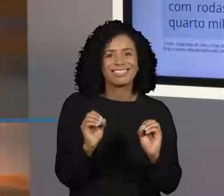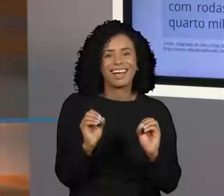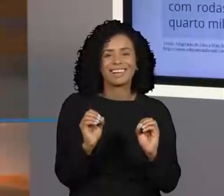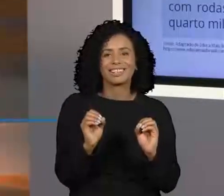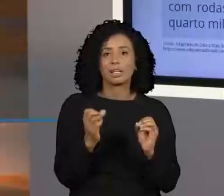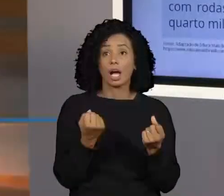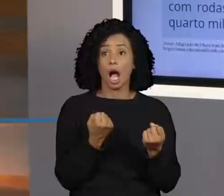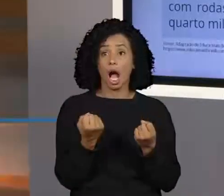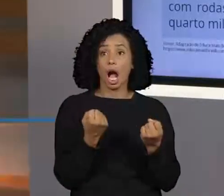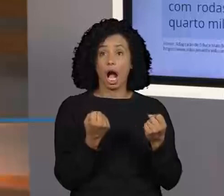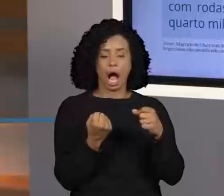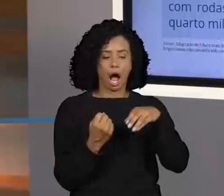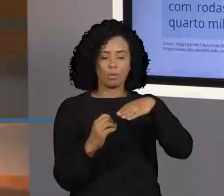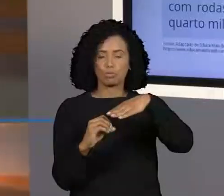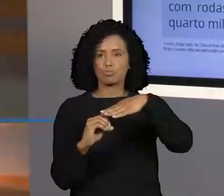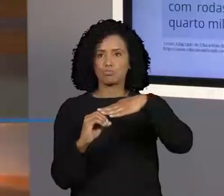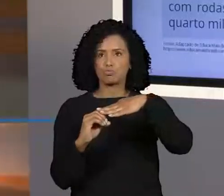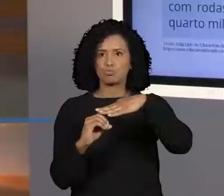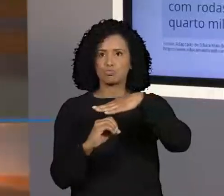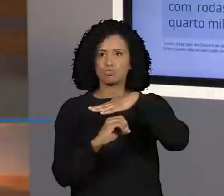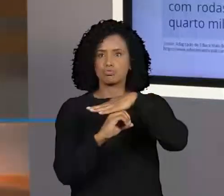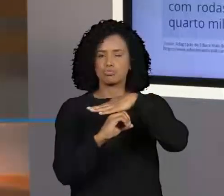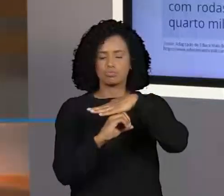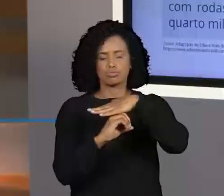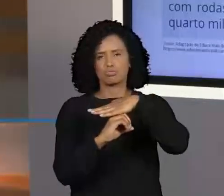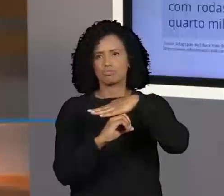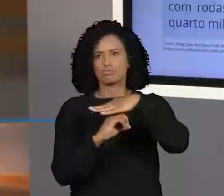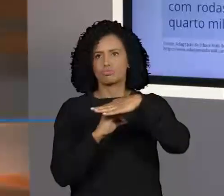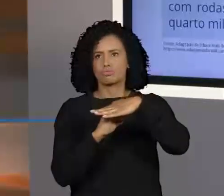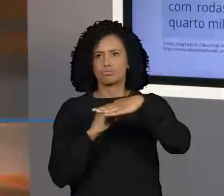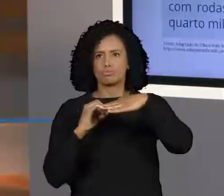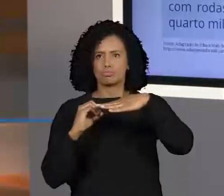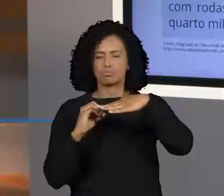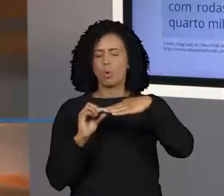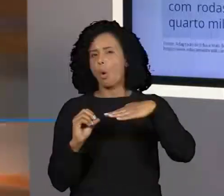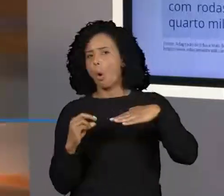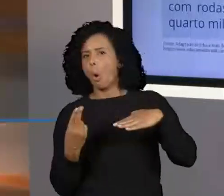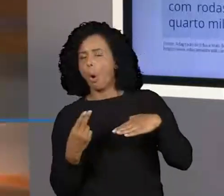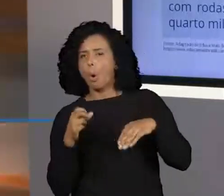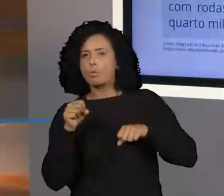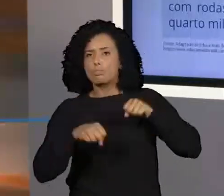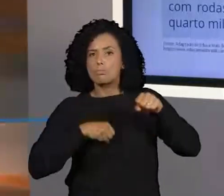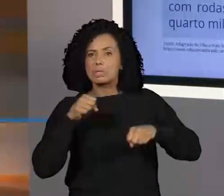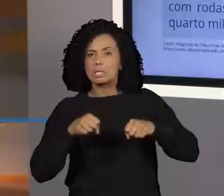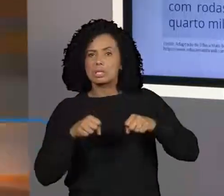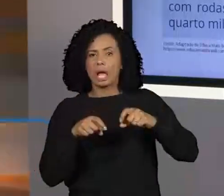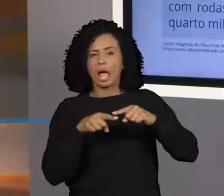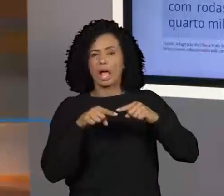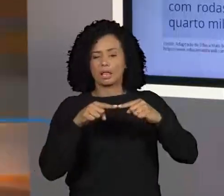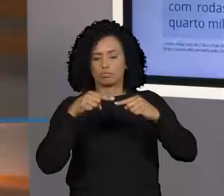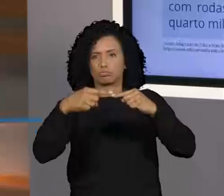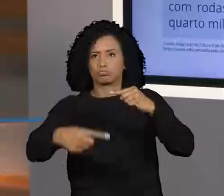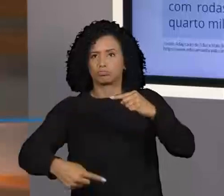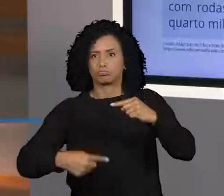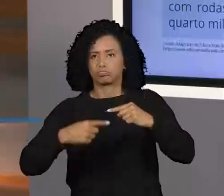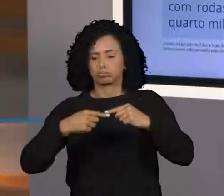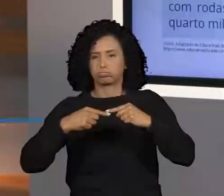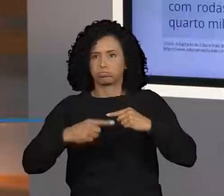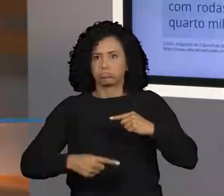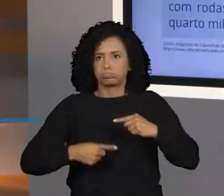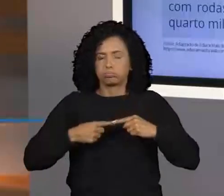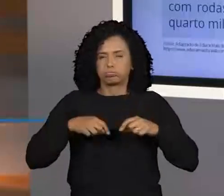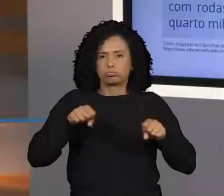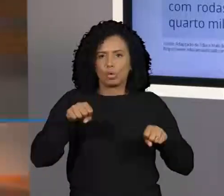É algo que a gente não consegue imaginar, né? A roda está em quase todos os meios de transporte que a gente conhece. A roda, ela se faz